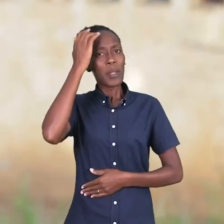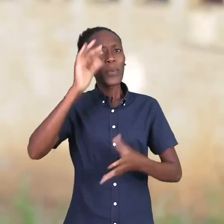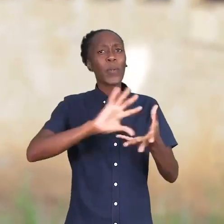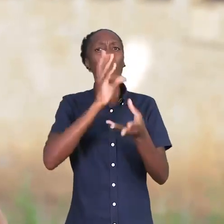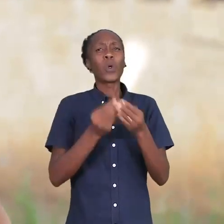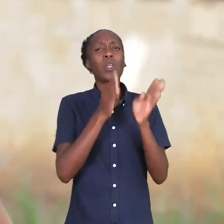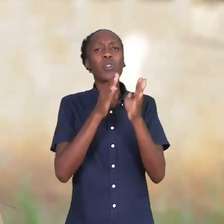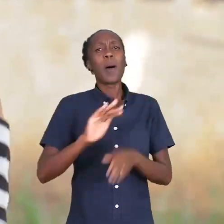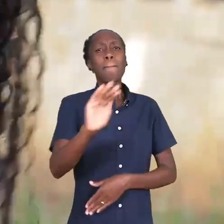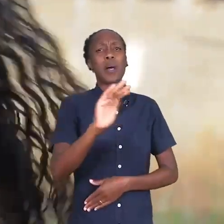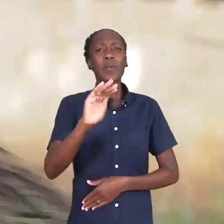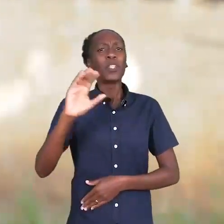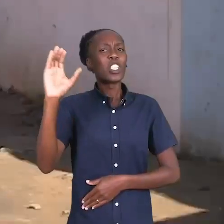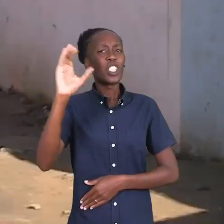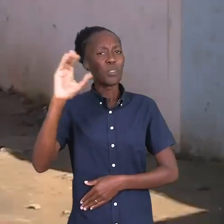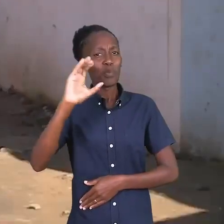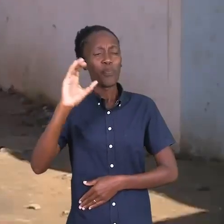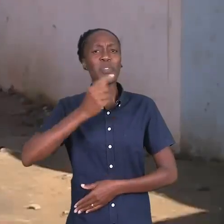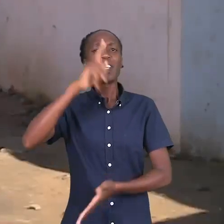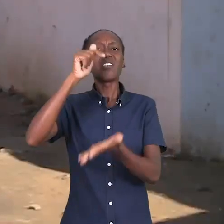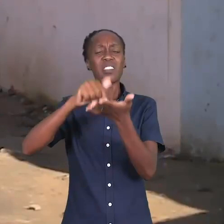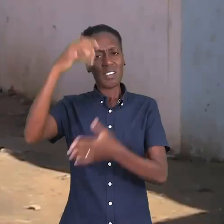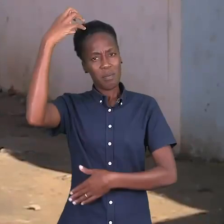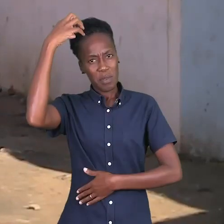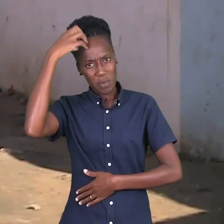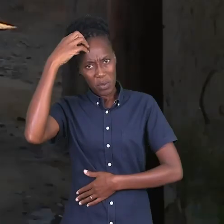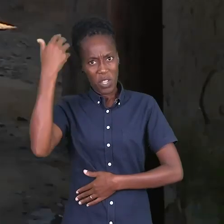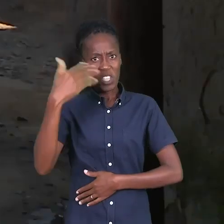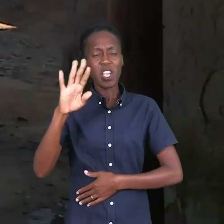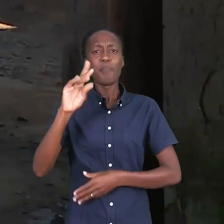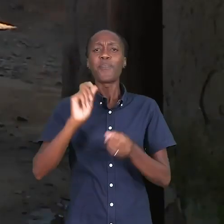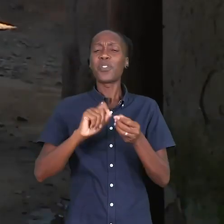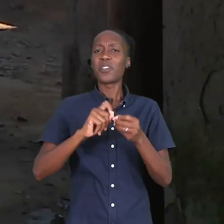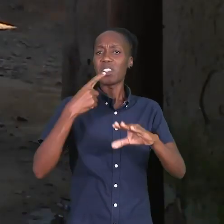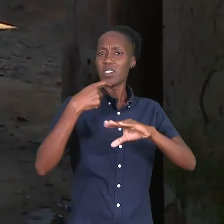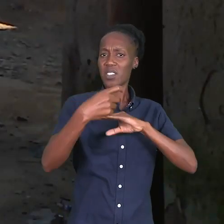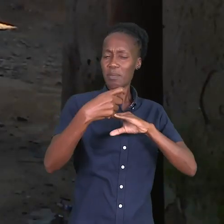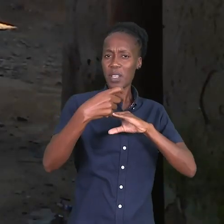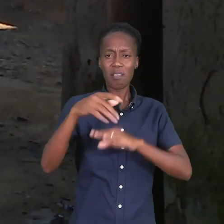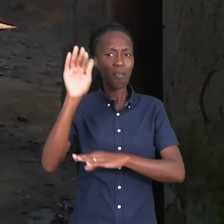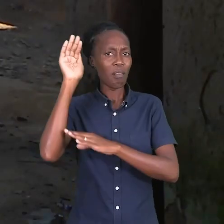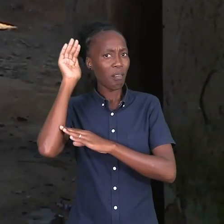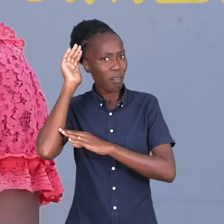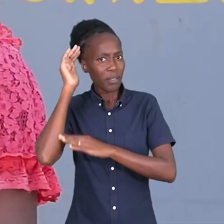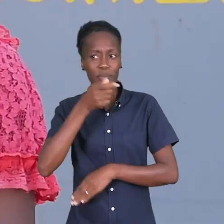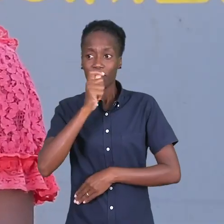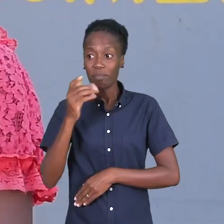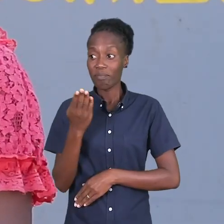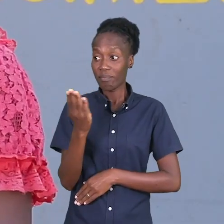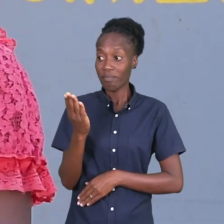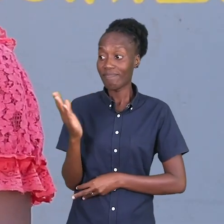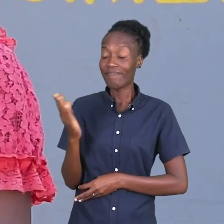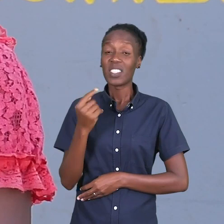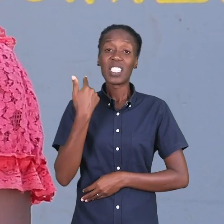ela e quase todos aqui de Chamonculo, bairro periférico da cidade de Maputo, ao qual visitamos nesta semana. Já